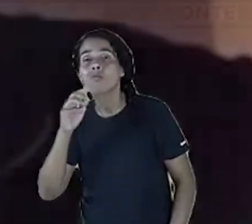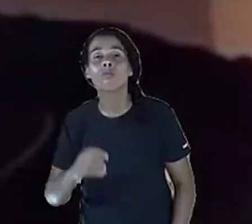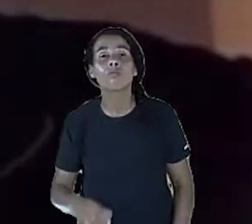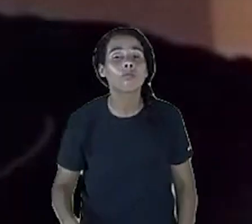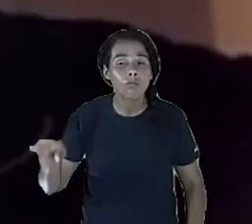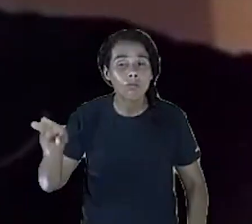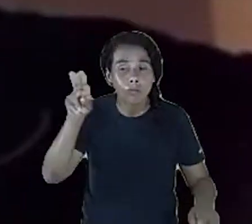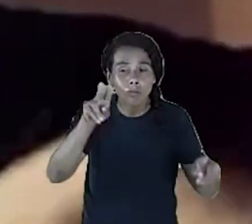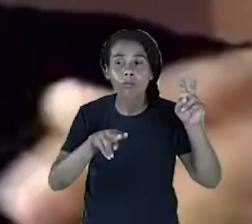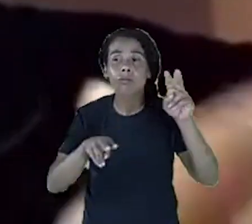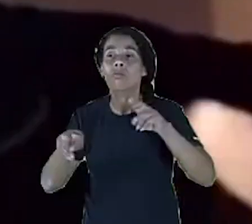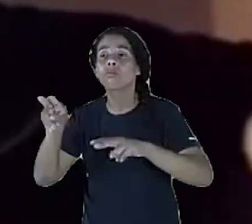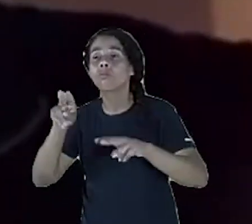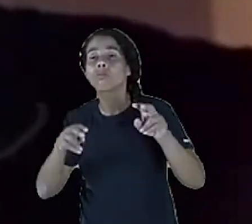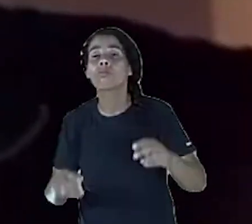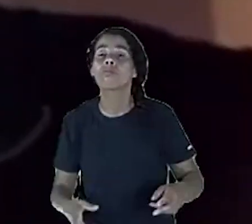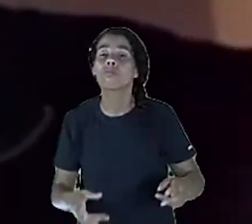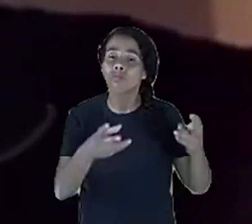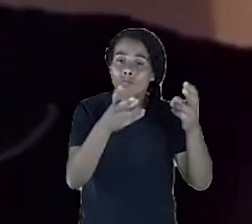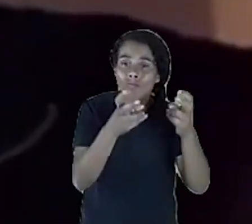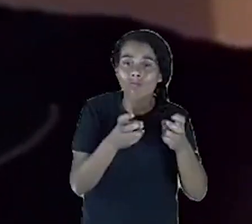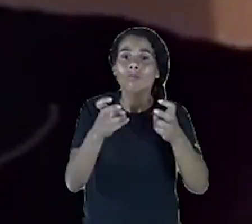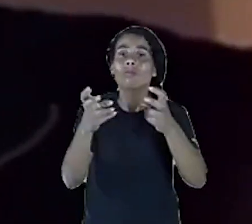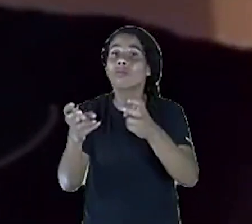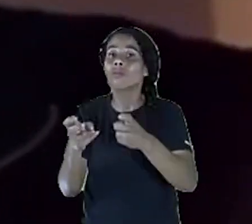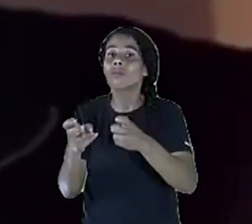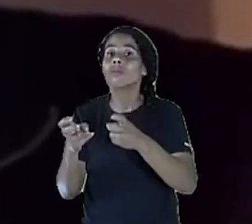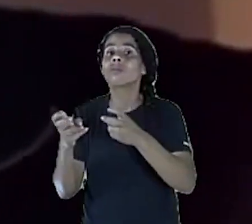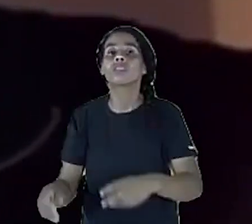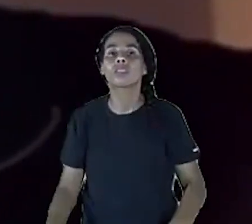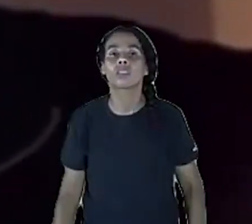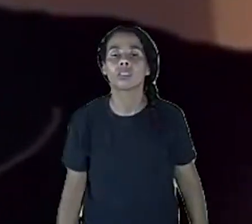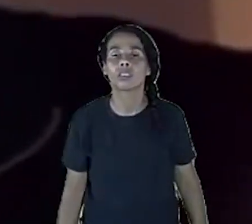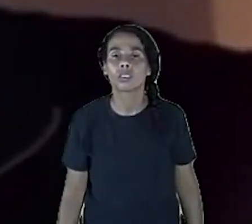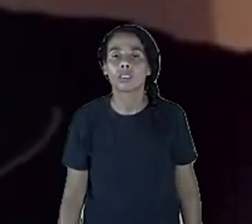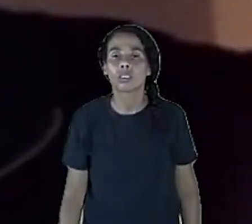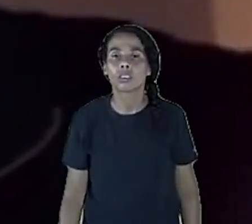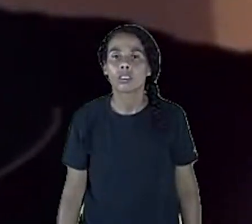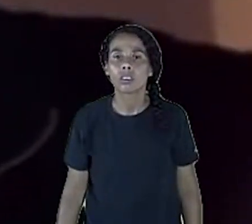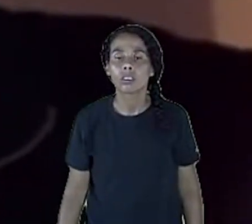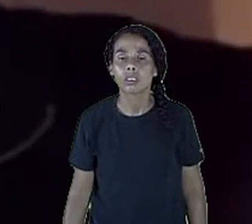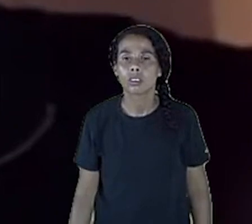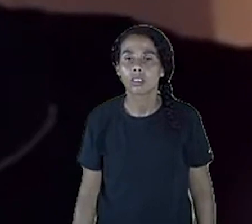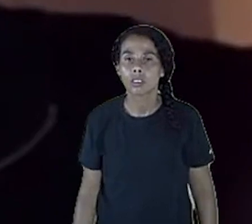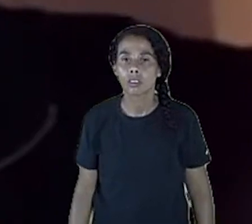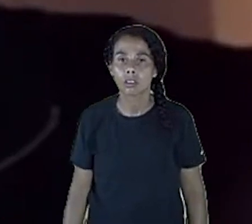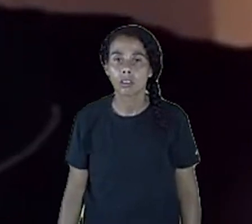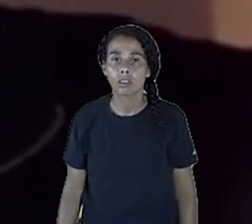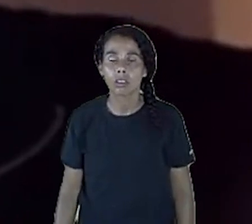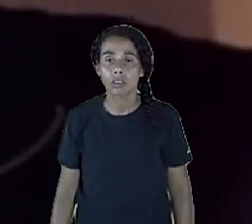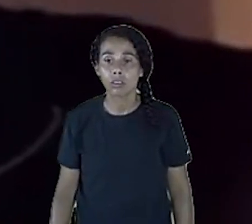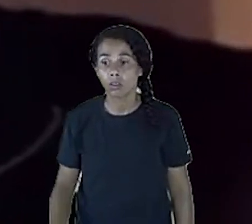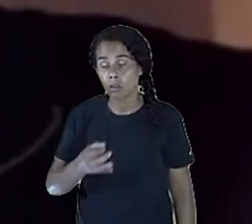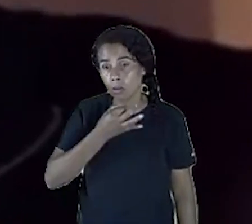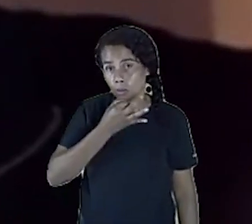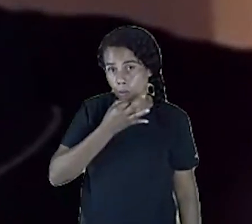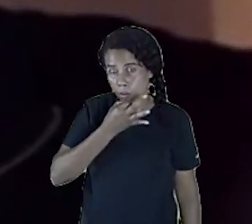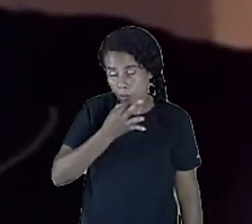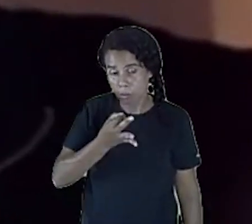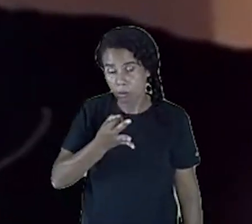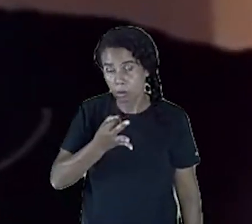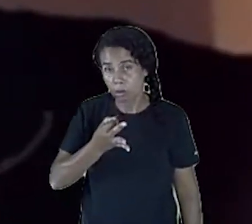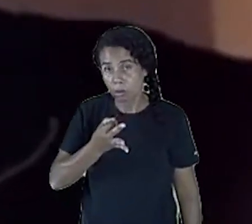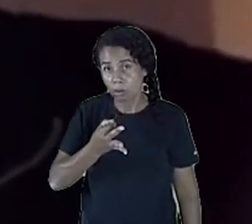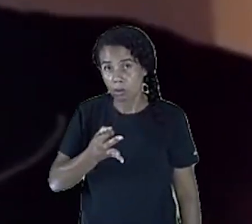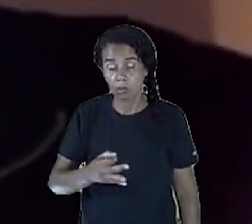essa consciência. Enfim, então acho que meu caso é isso, quer dizer, chega um momento na vida em que